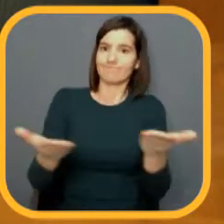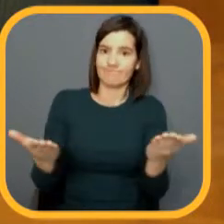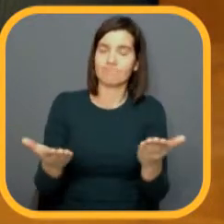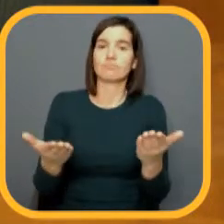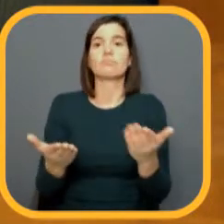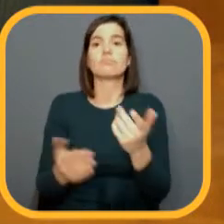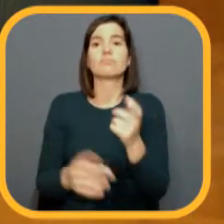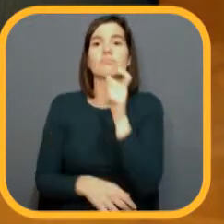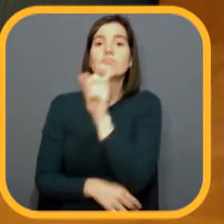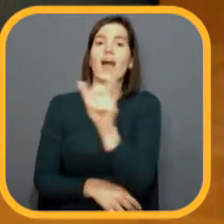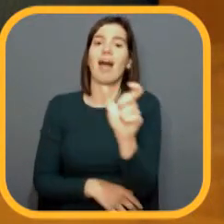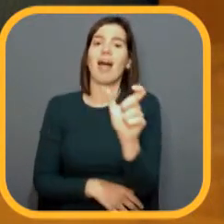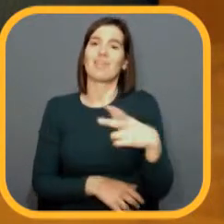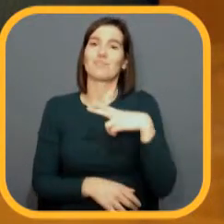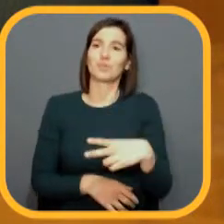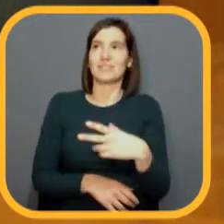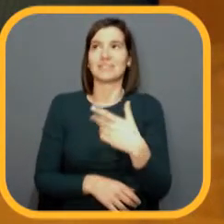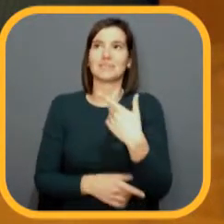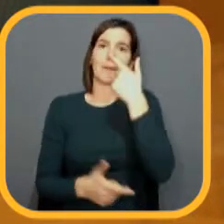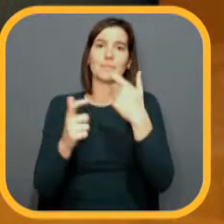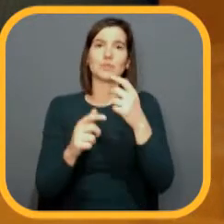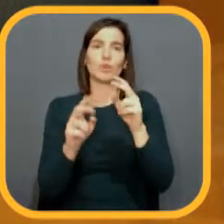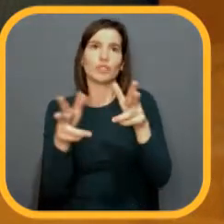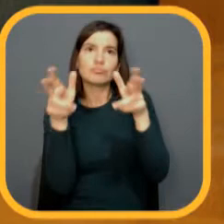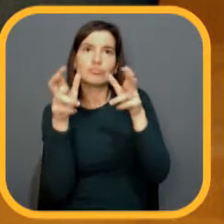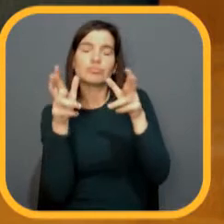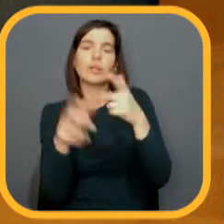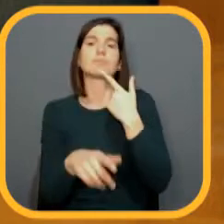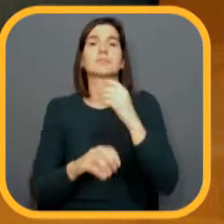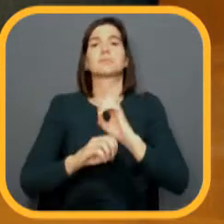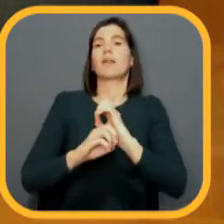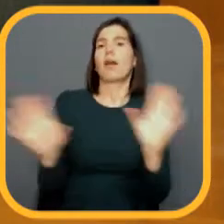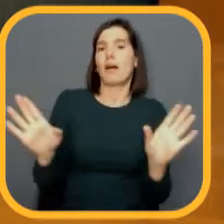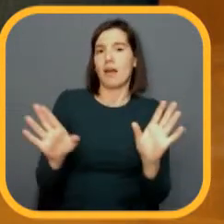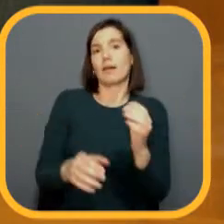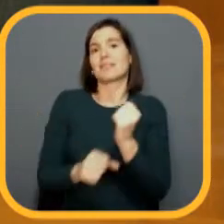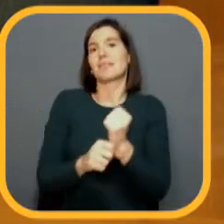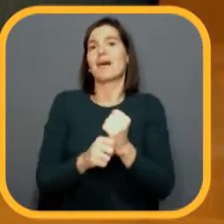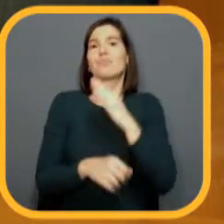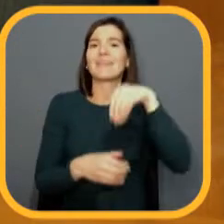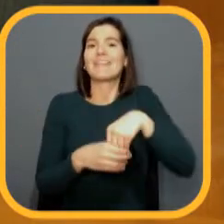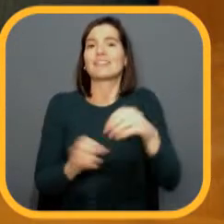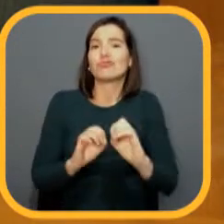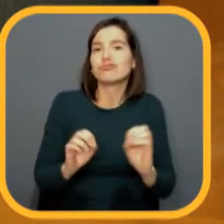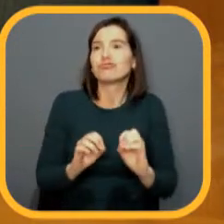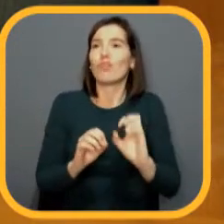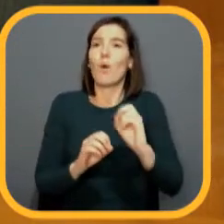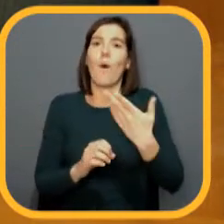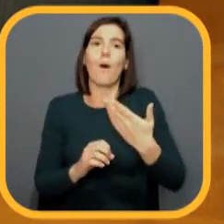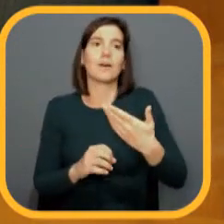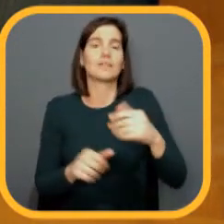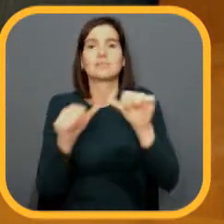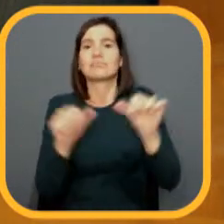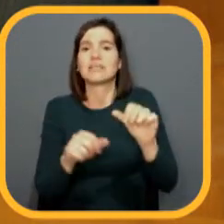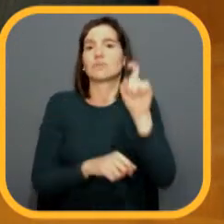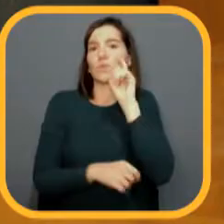social, num português que seja facilmente perceptível, mesmo para quem não trabalha na polícia, no contexto